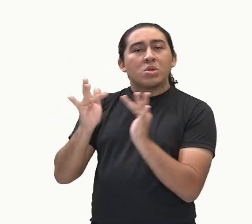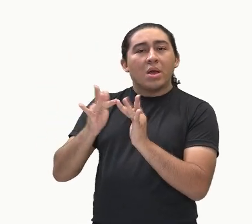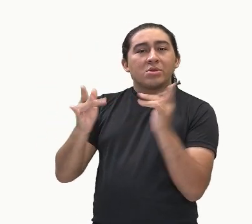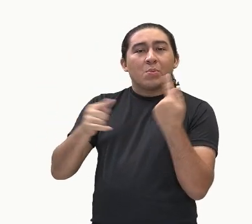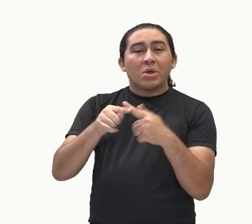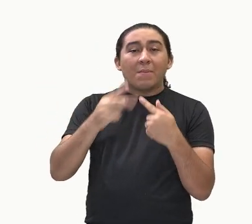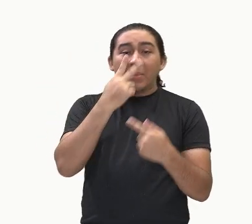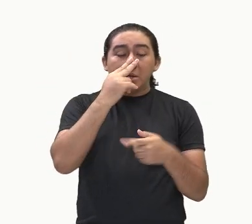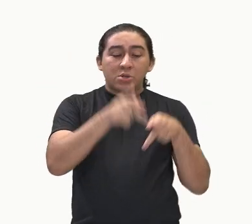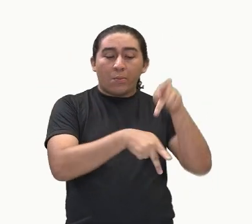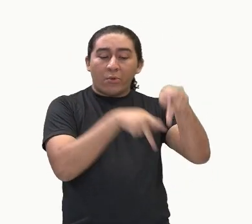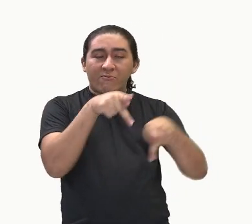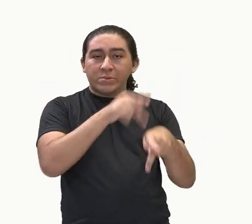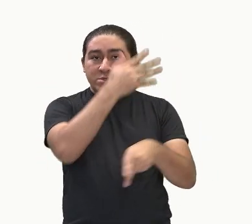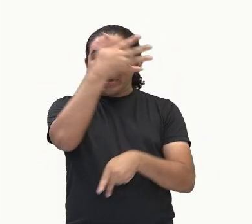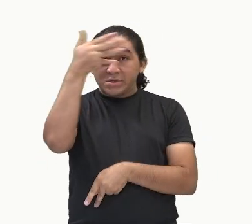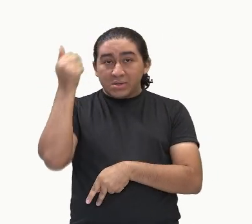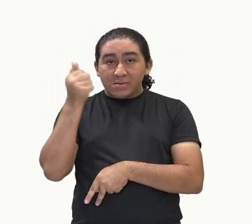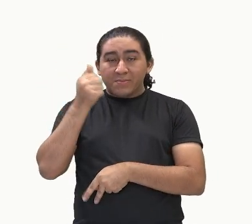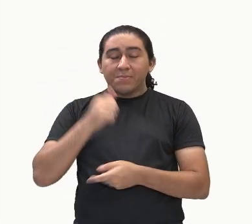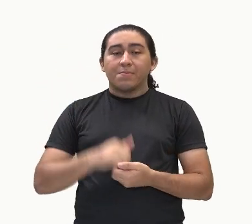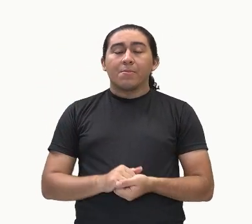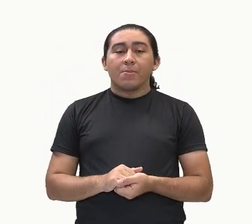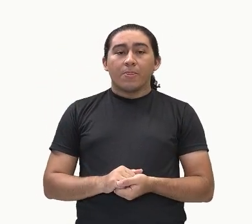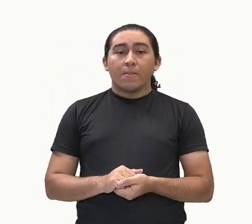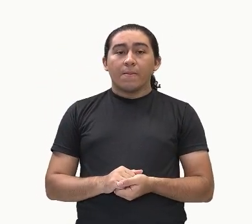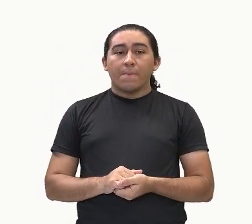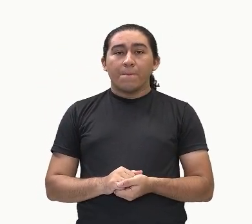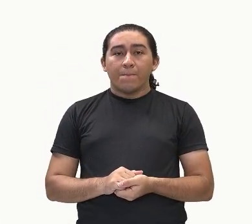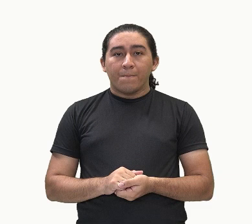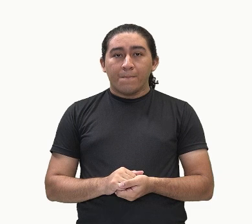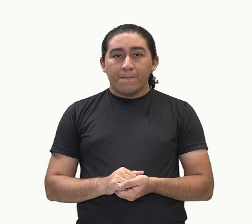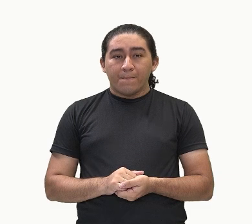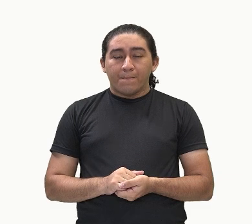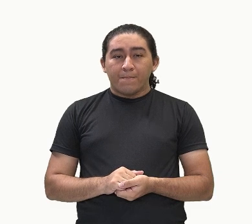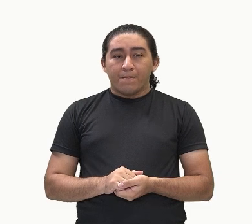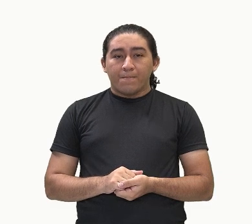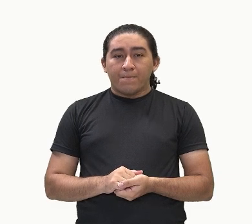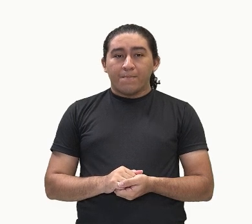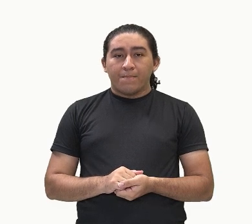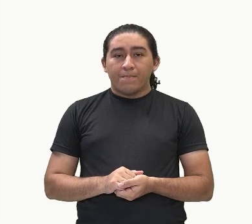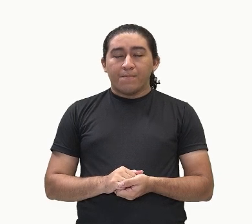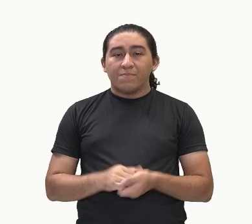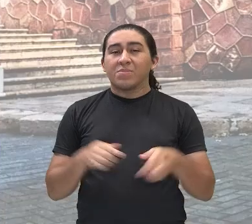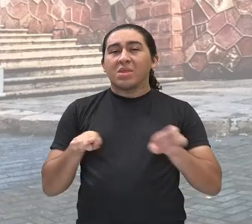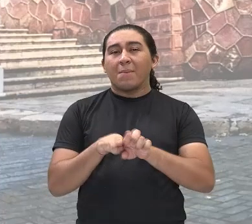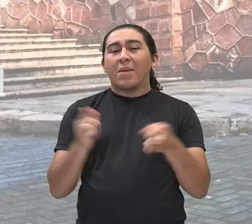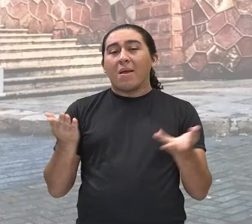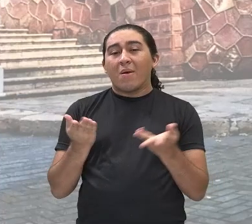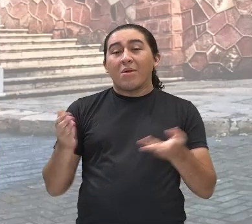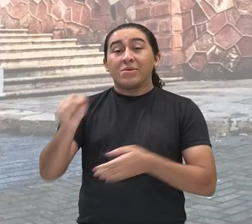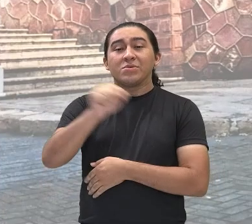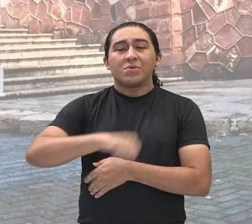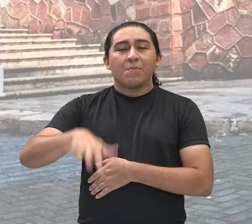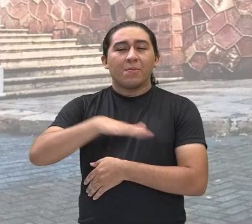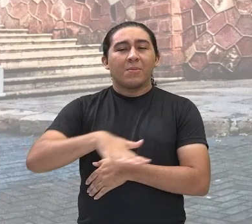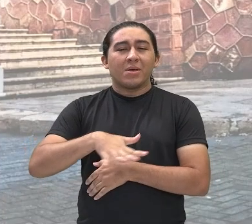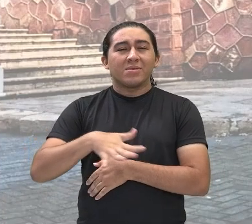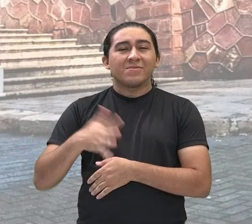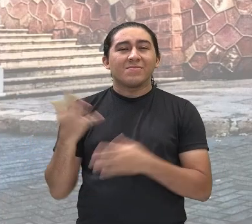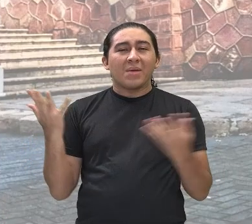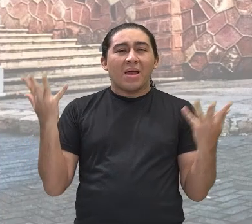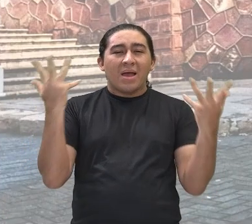esquecido. E vamos chegando aqui a um espaço maravilhoso. Olha